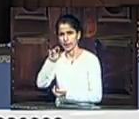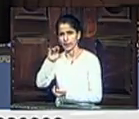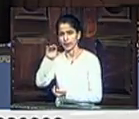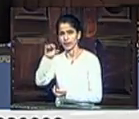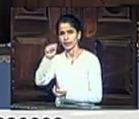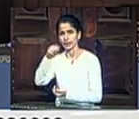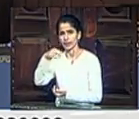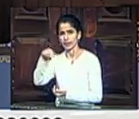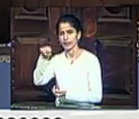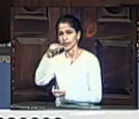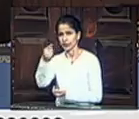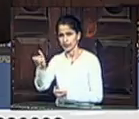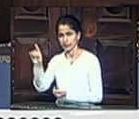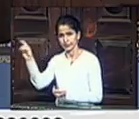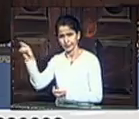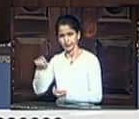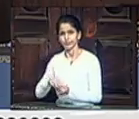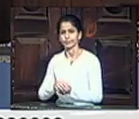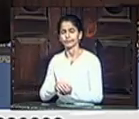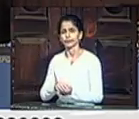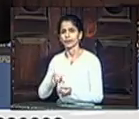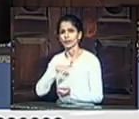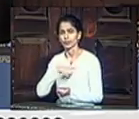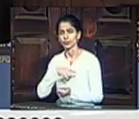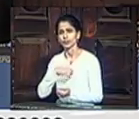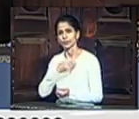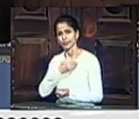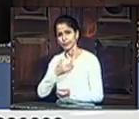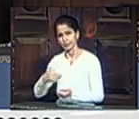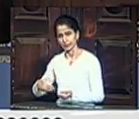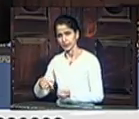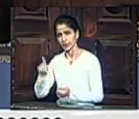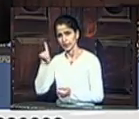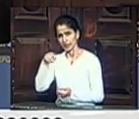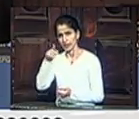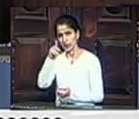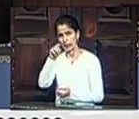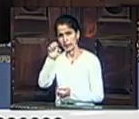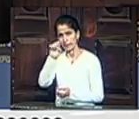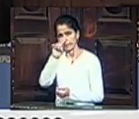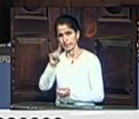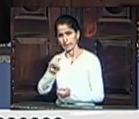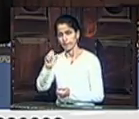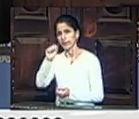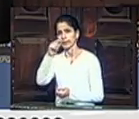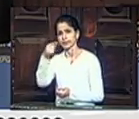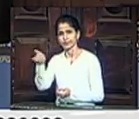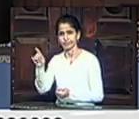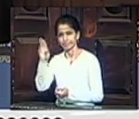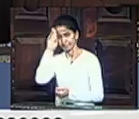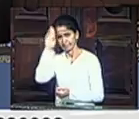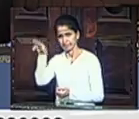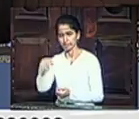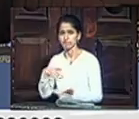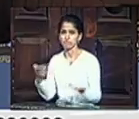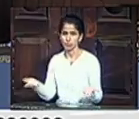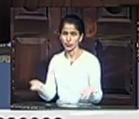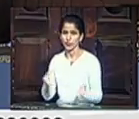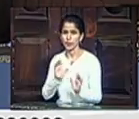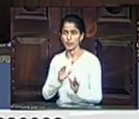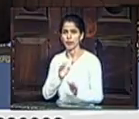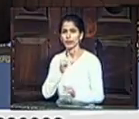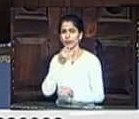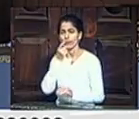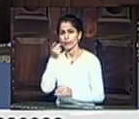que quem apresentou o secretário de obras, que está preso, pro Sérgio Cabral,